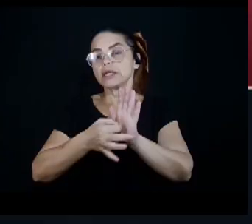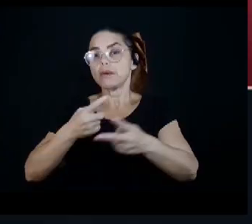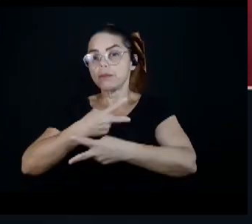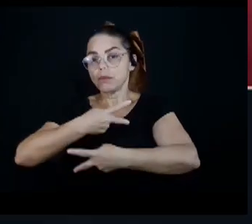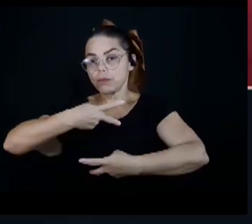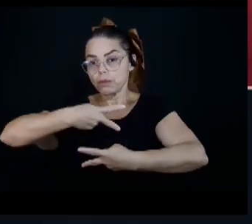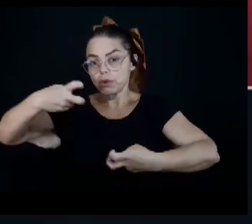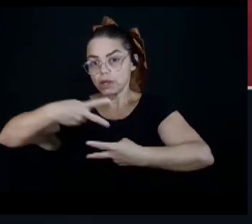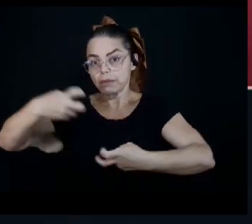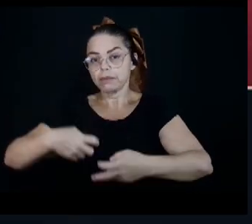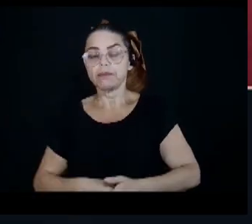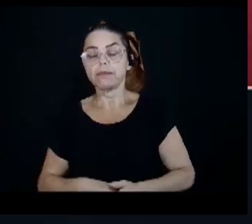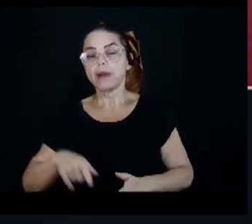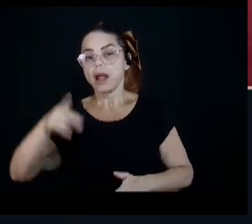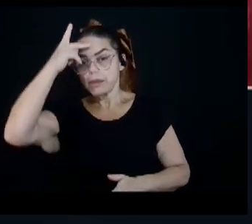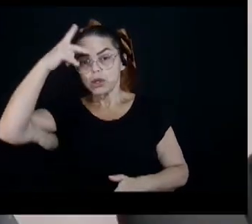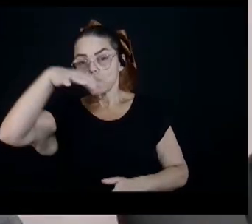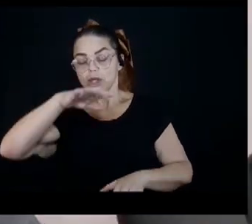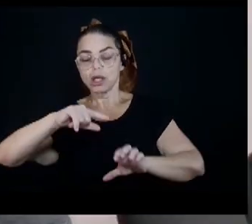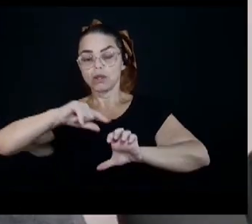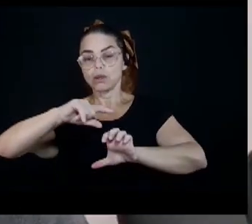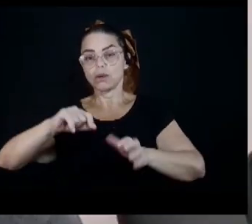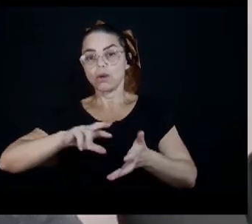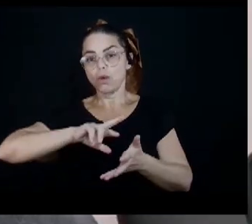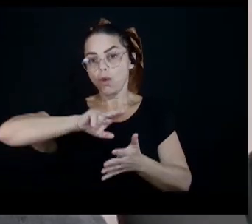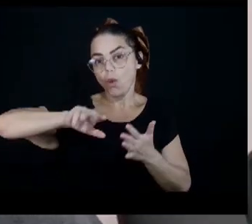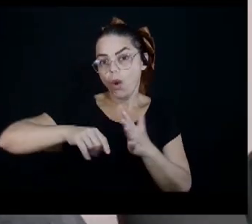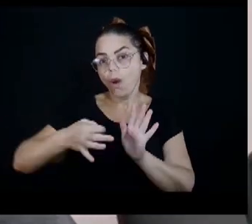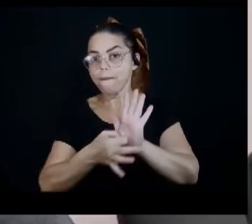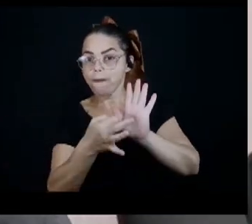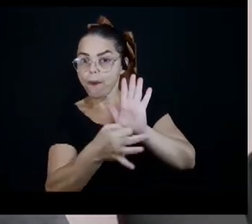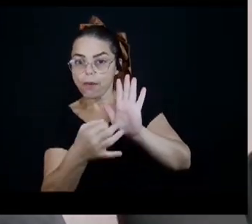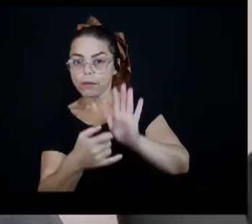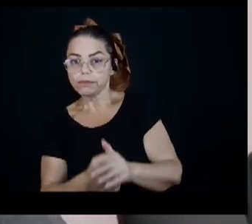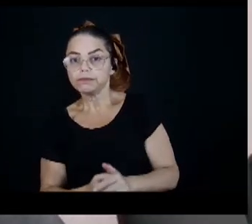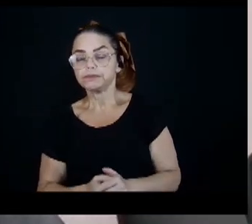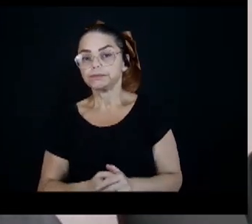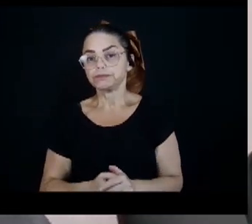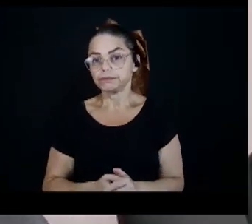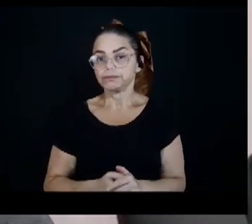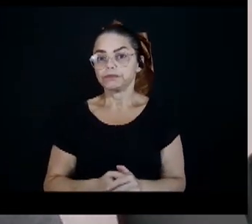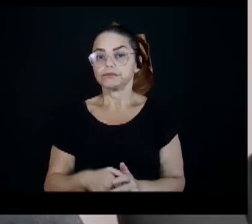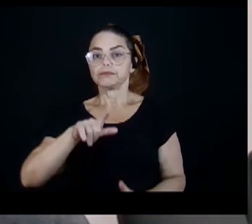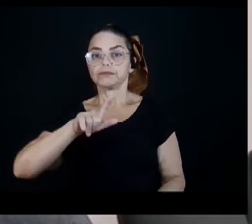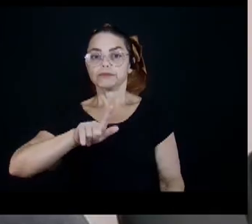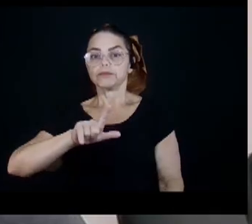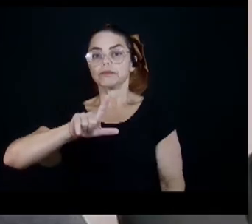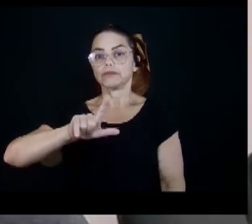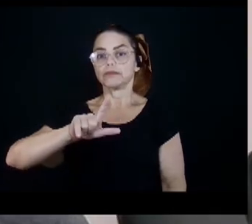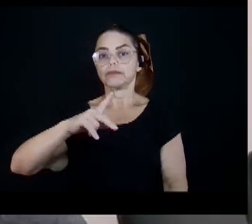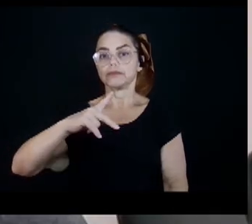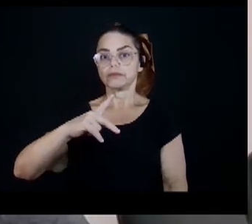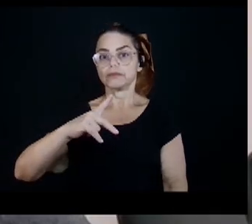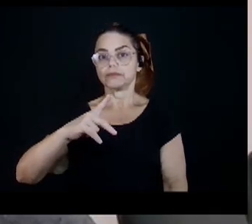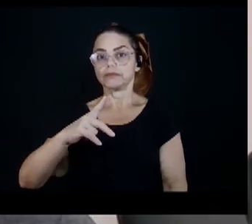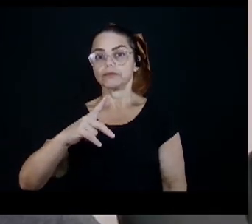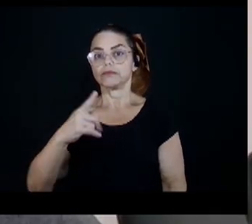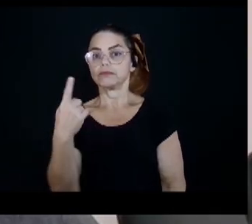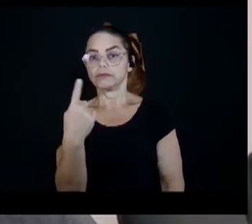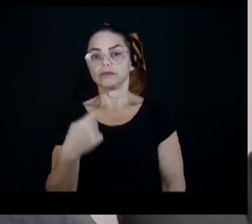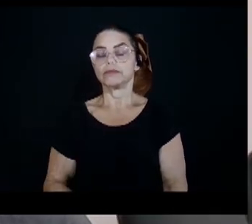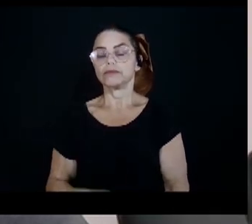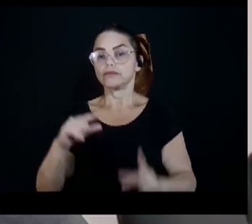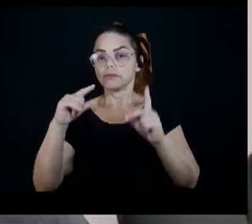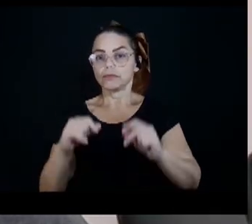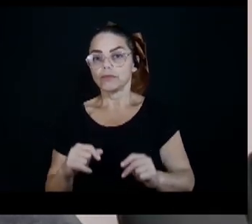Rubia, tem vários estudos, né, dizendo que quem consome GLP-1, ele reduz aí até 66% do consumo de álcool, né?